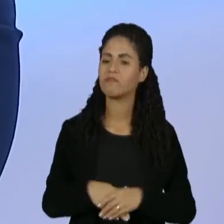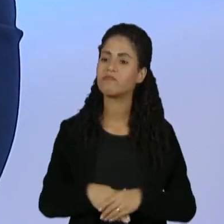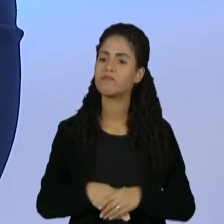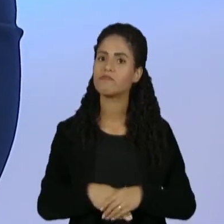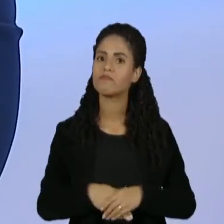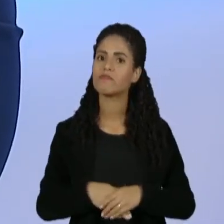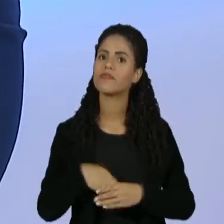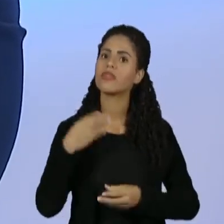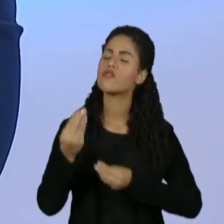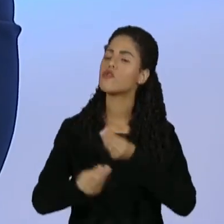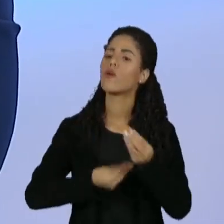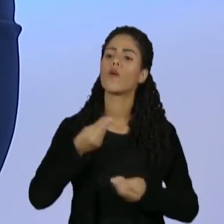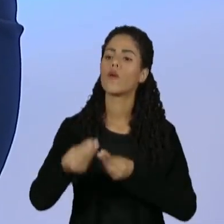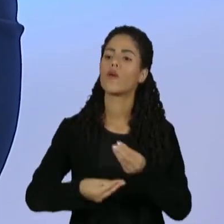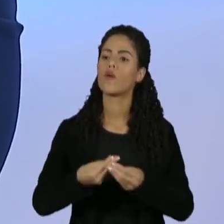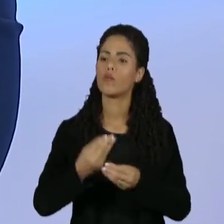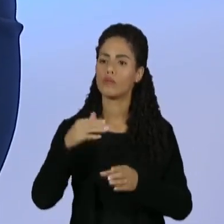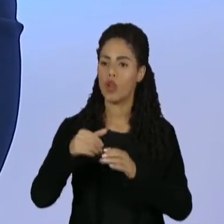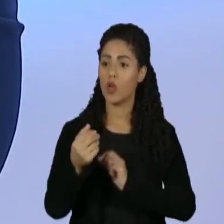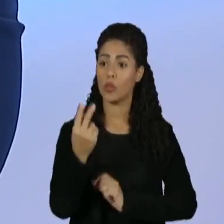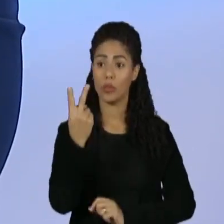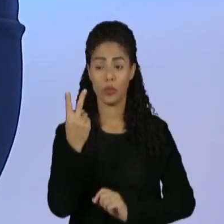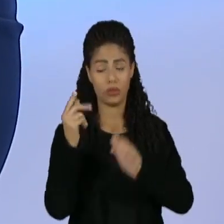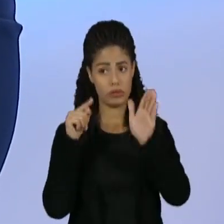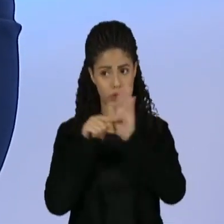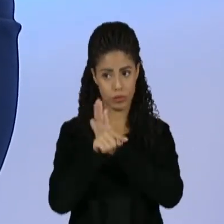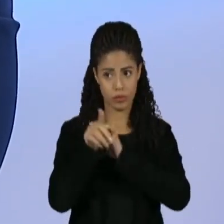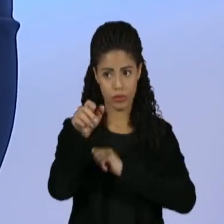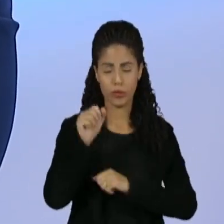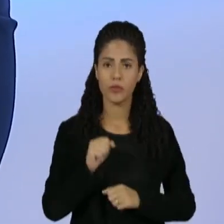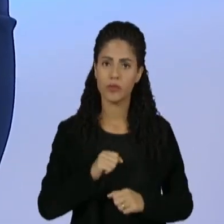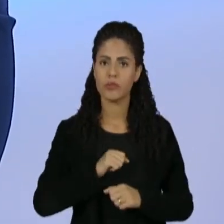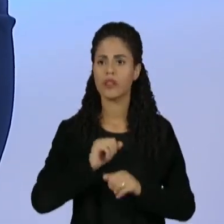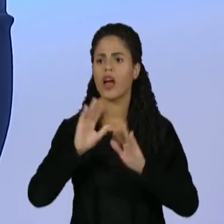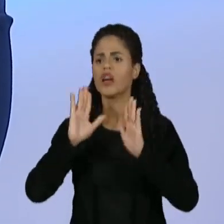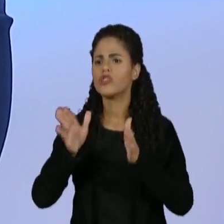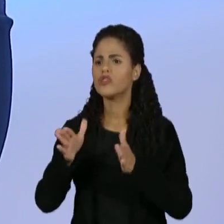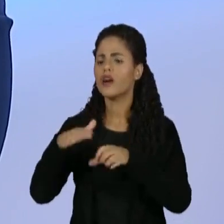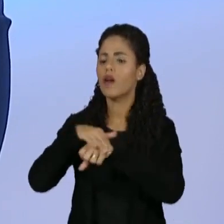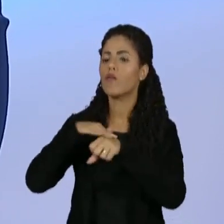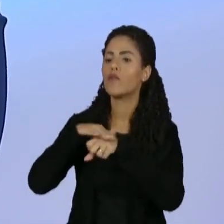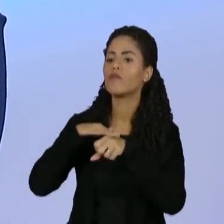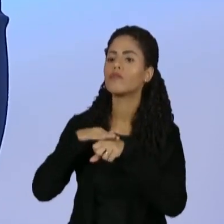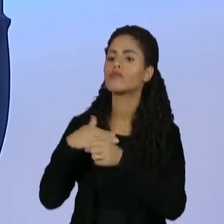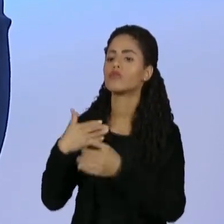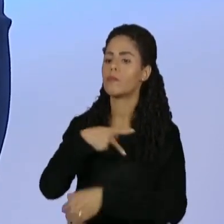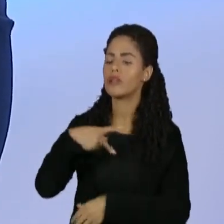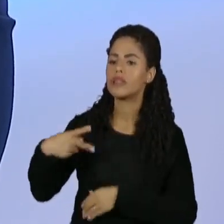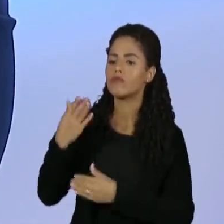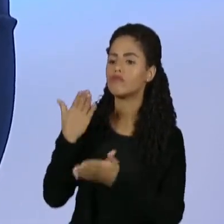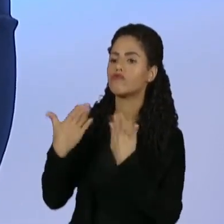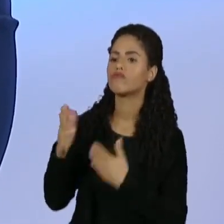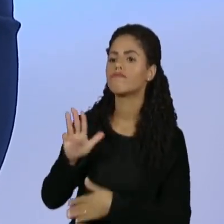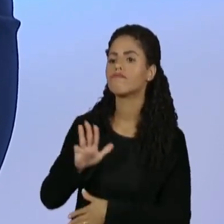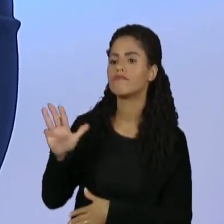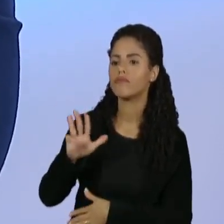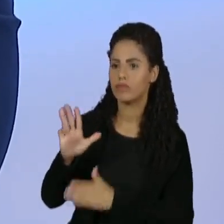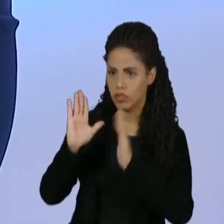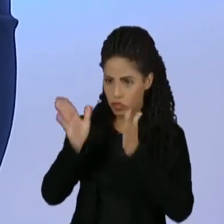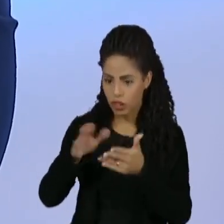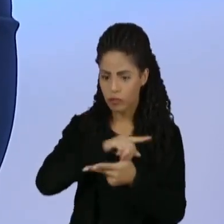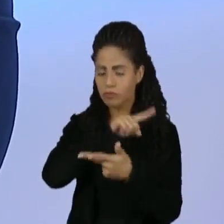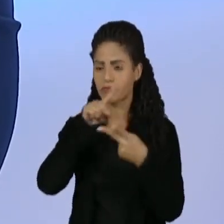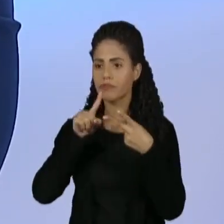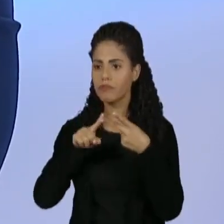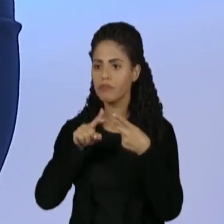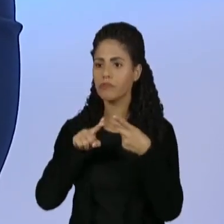Eu queria saber desde a eleição, duas perguntas, né, na verdade. O senhor já chegou a conversar com o presidente Lula desde a eleição, desde a posse? E a segunda